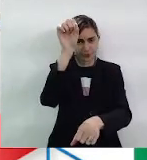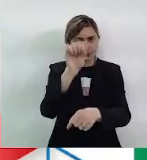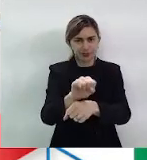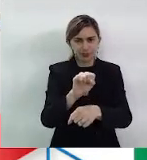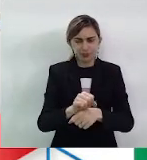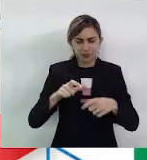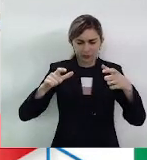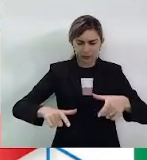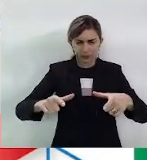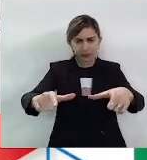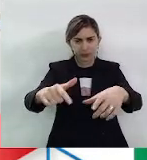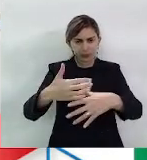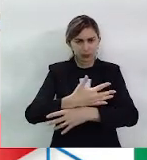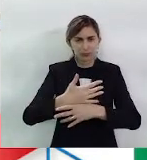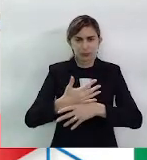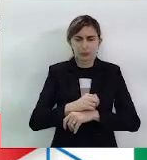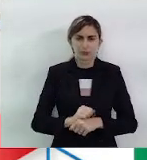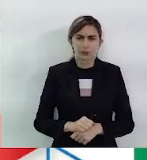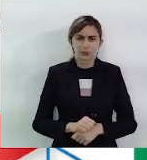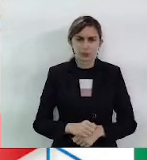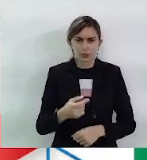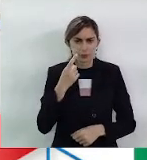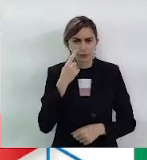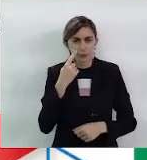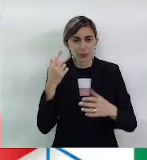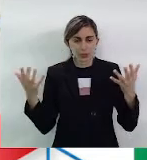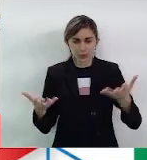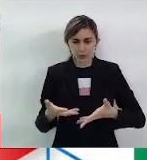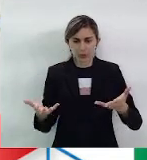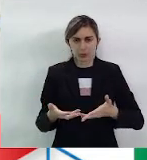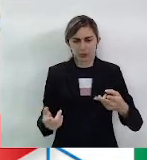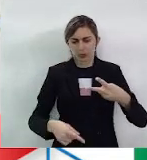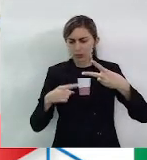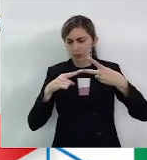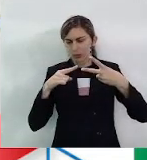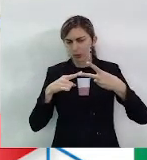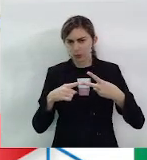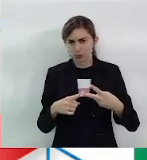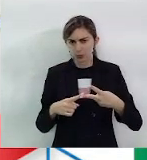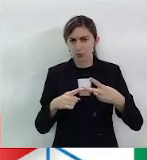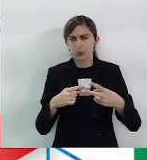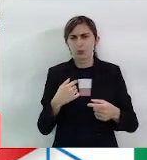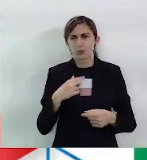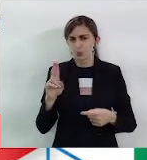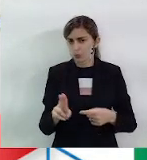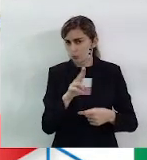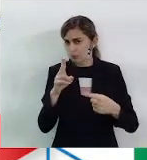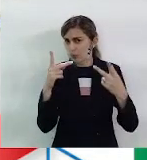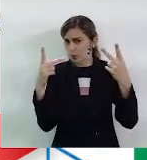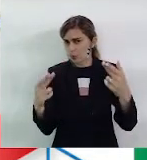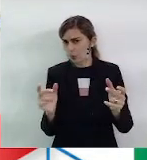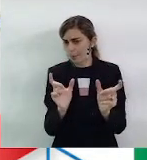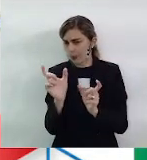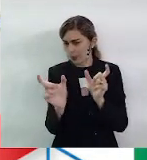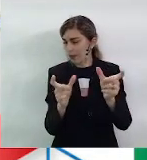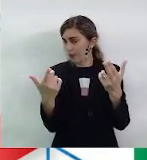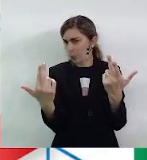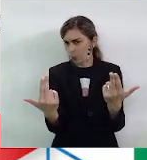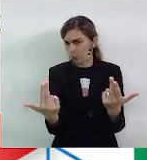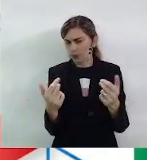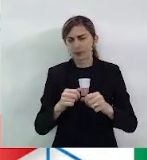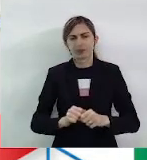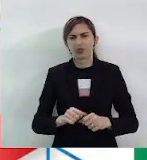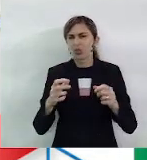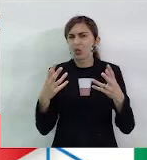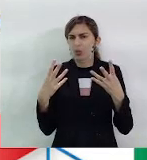vários pontos da cidade. Olha agora esse segundo exemplo, utilizando as mesmas palavras.